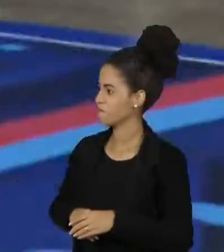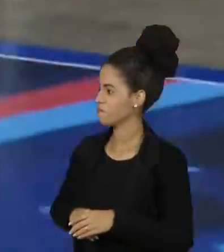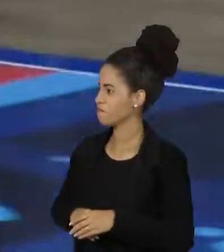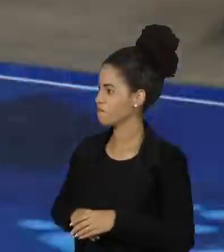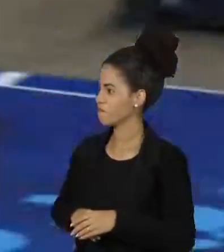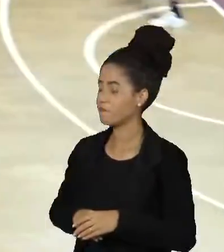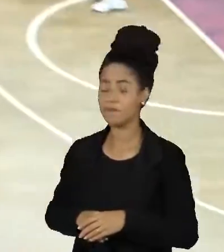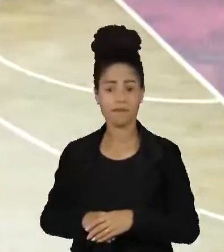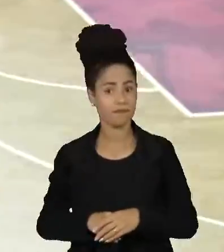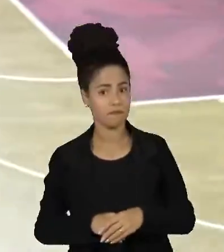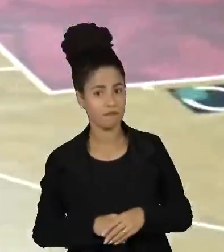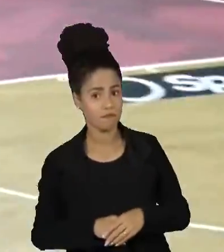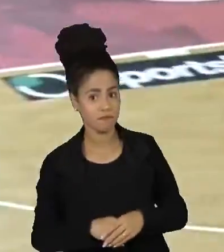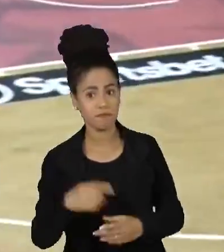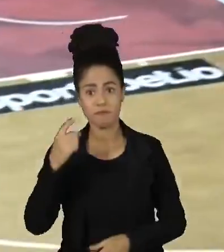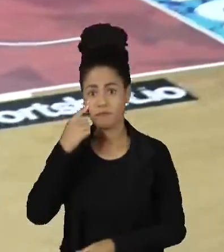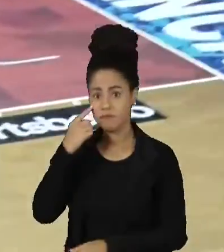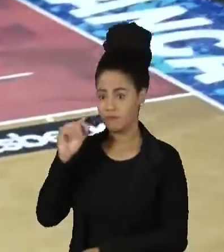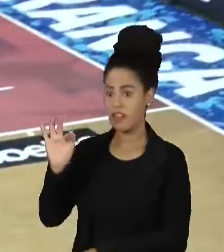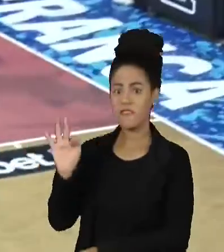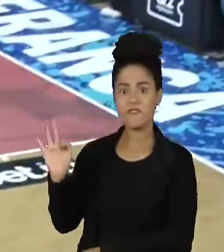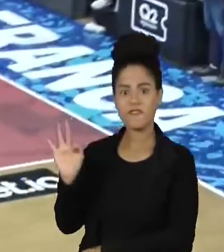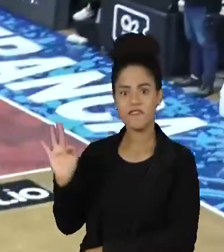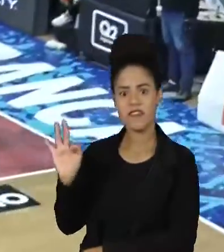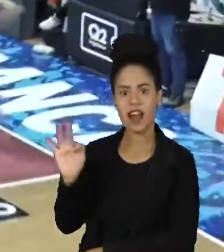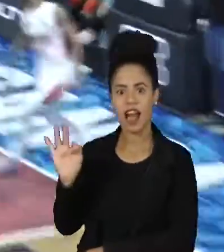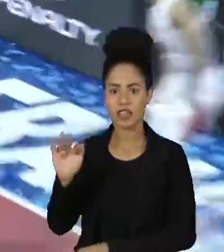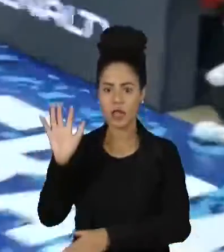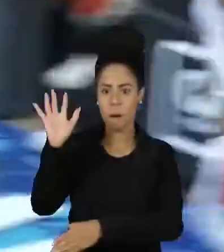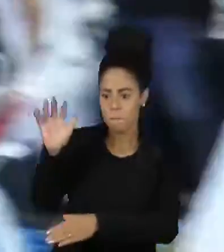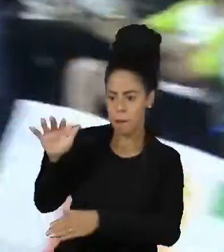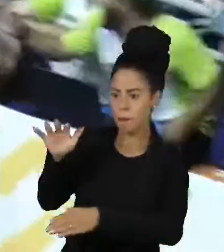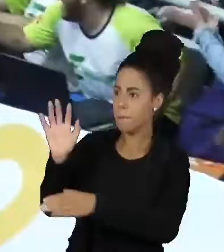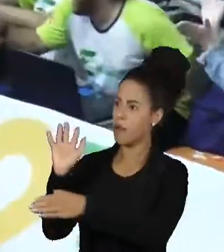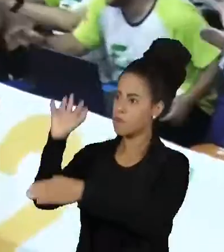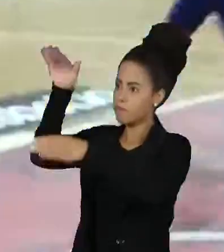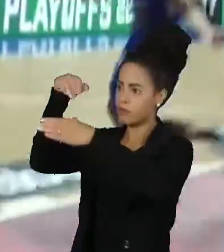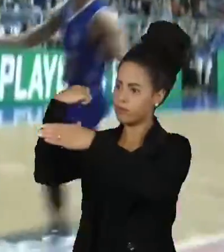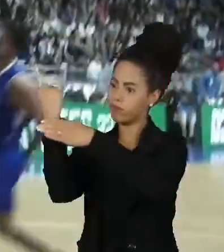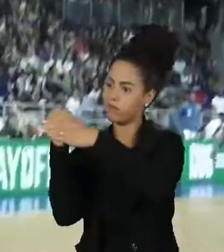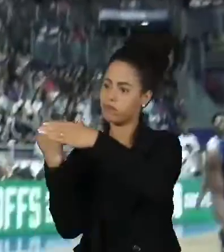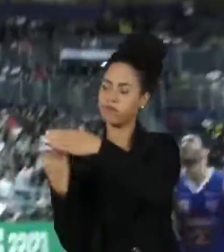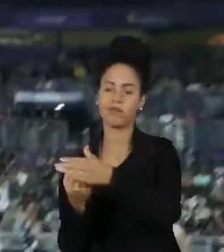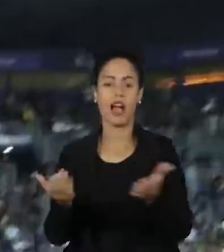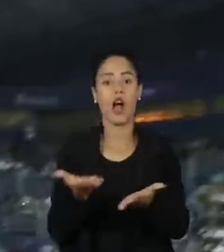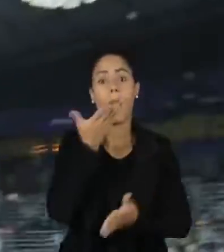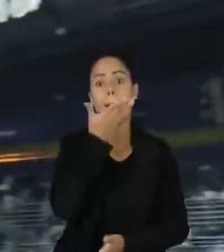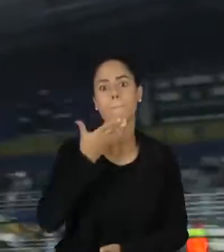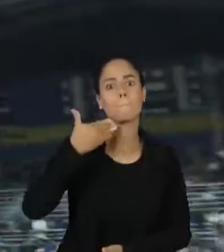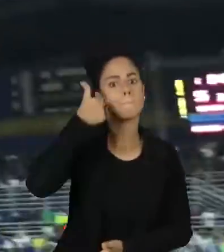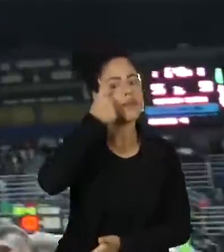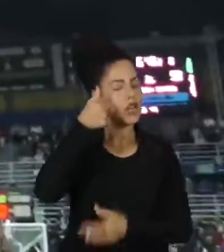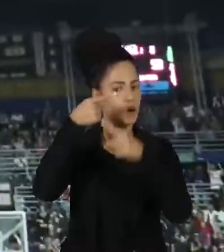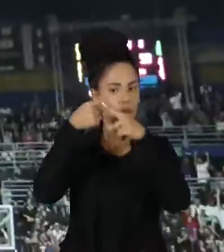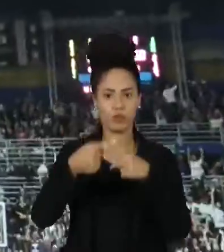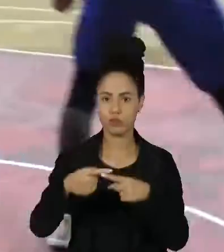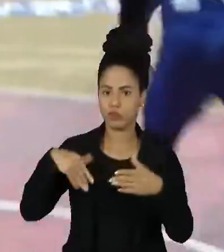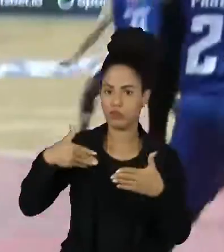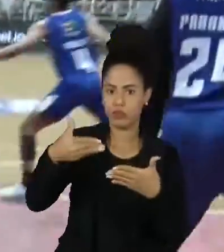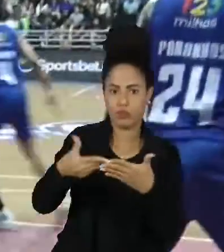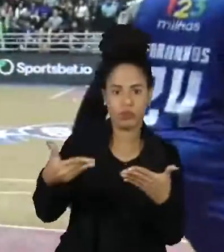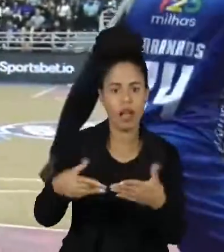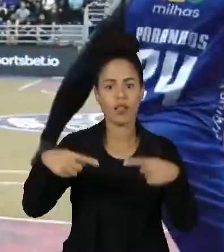De um lado, o SESI Franca, atual campeão do Novo Basquete Brasil e que nesta temporada fez a melhor campanha na história da fase